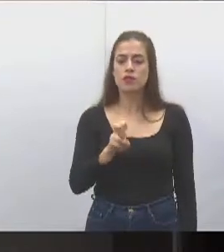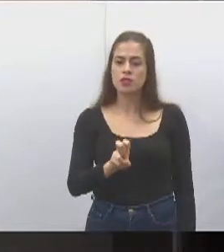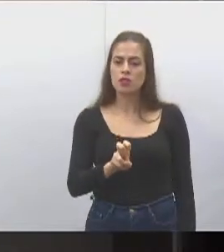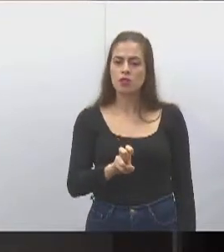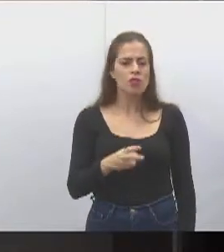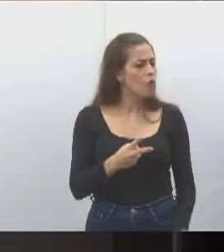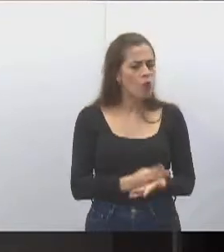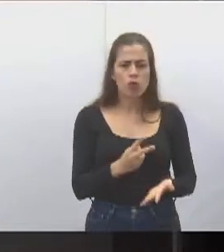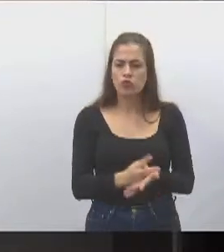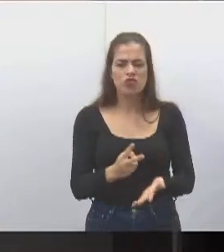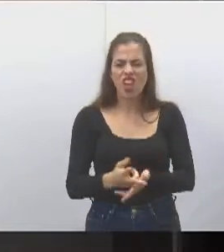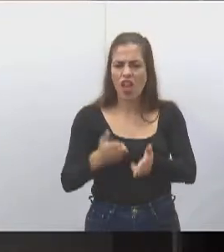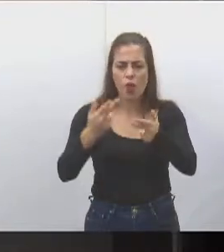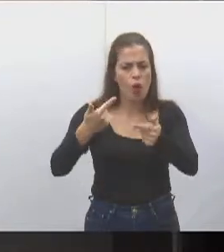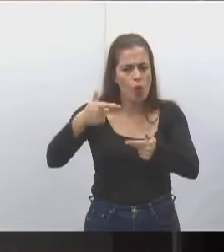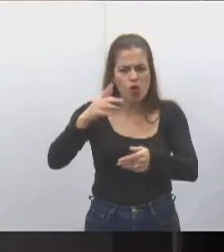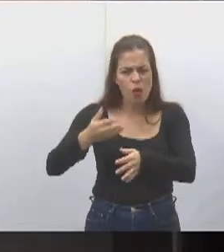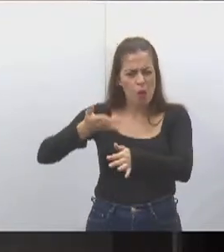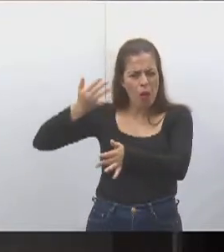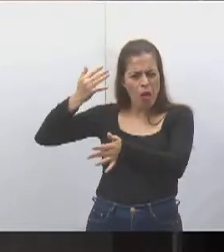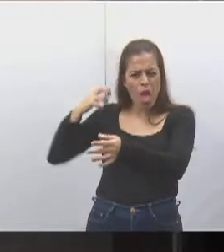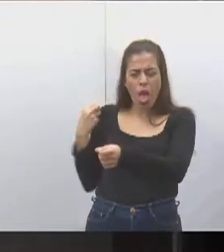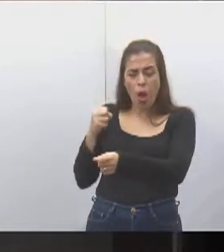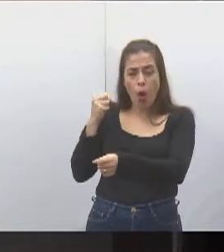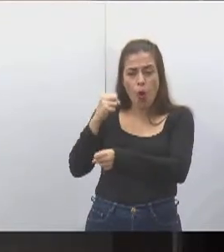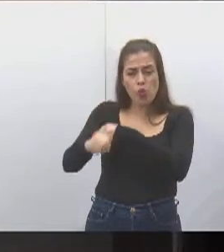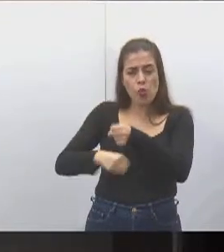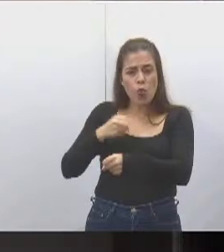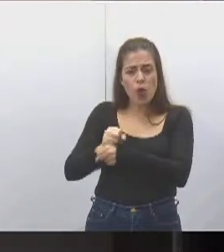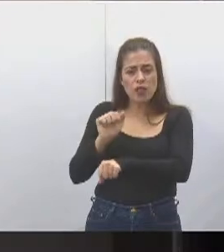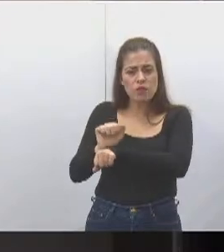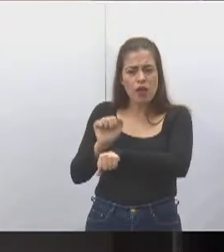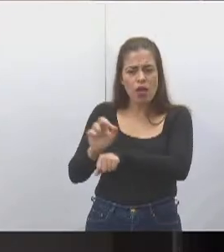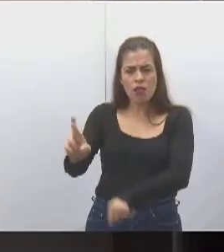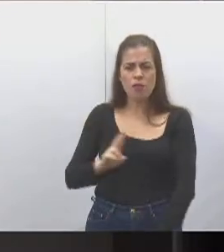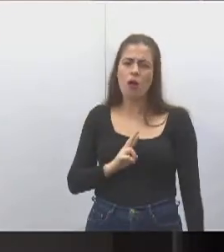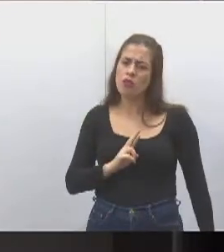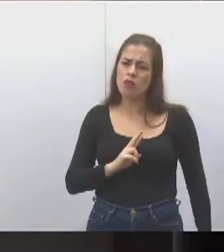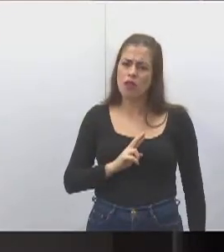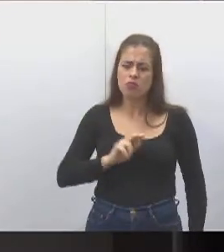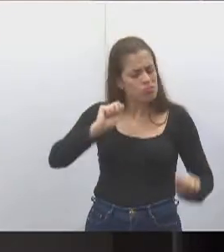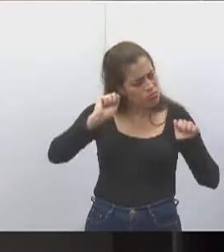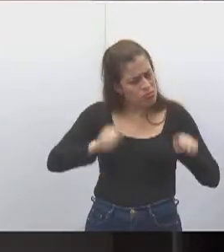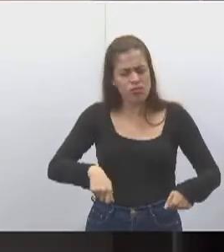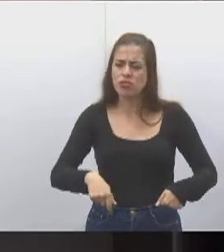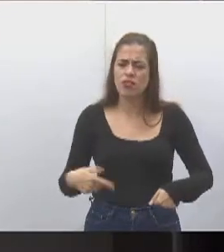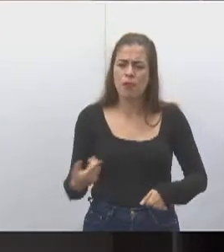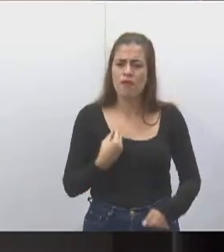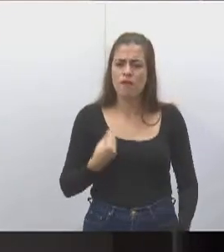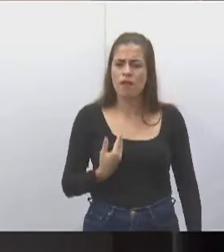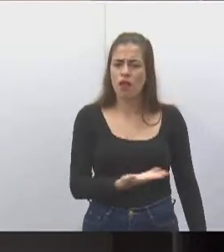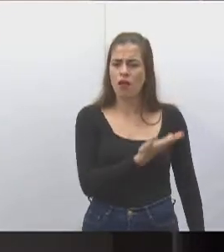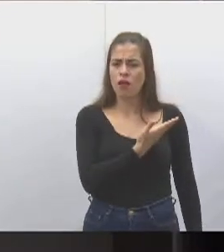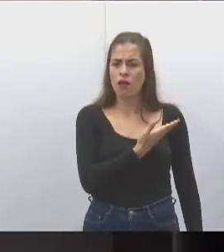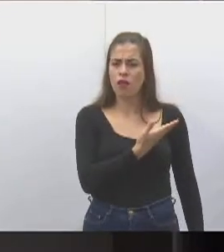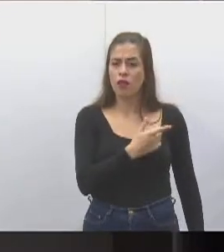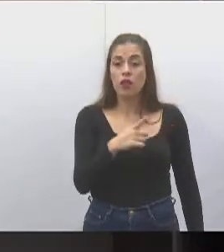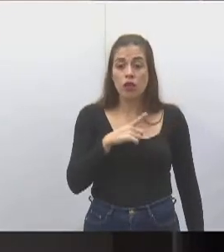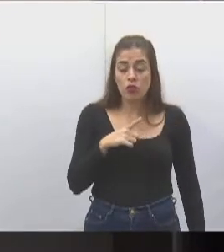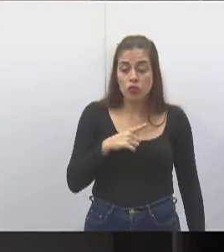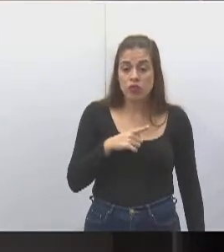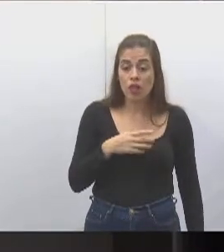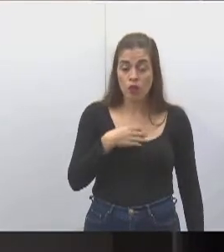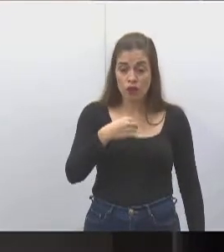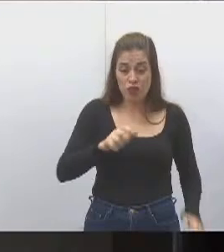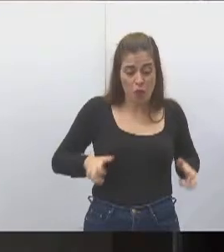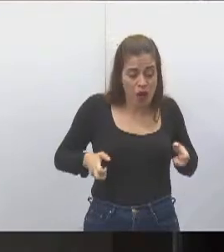vai continuar como os demais. São 8 anos esperando resposta. É impossível a gente sobreviver lá. Eu tenho um filho cadeirante, faz